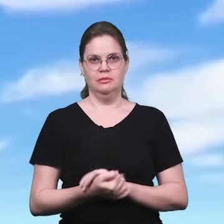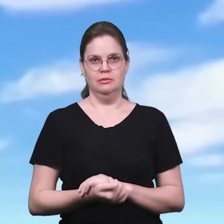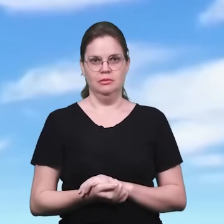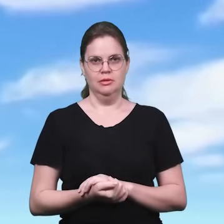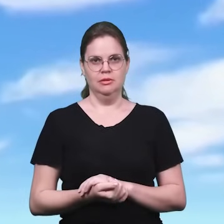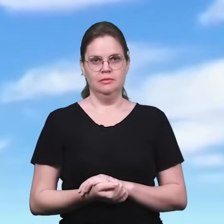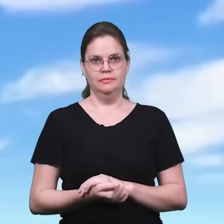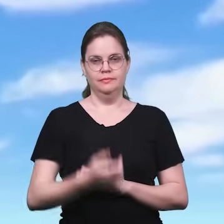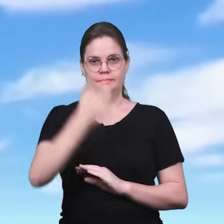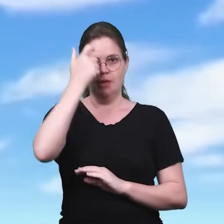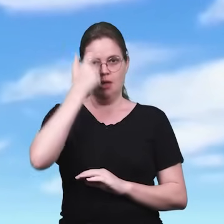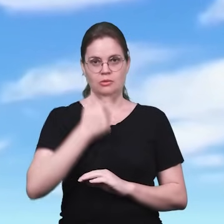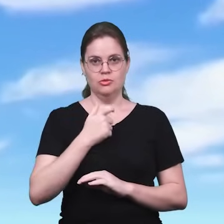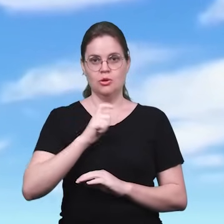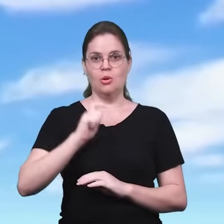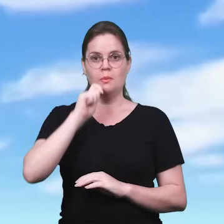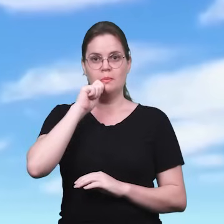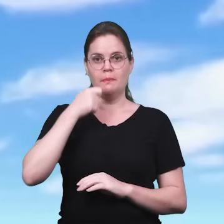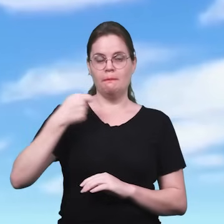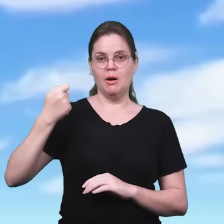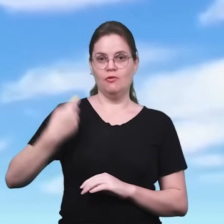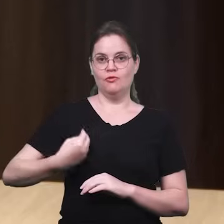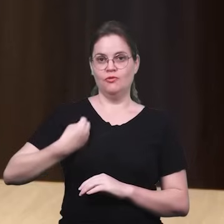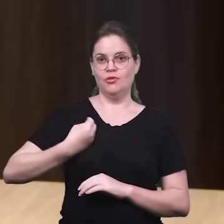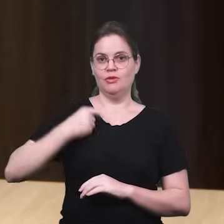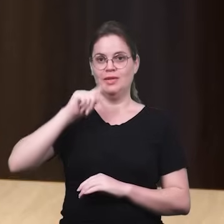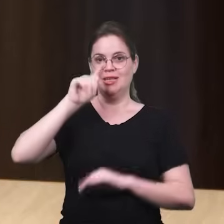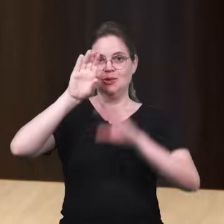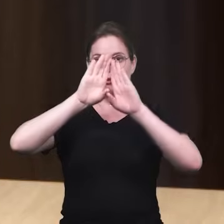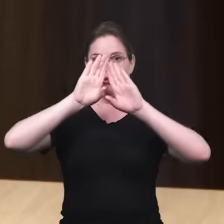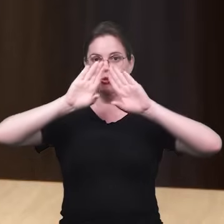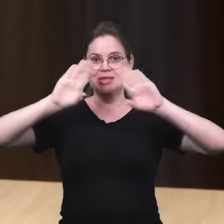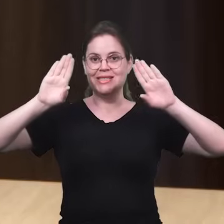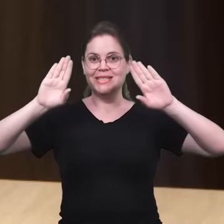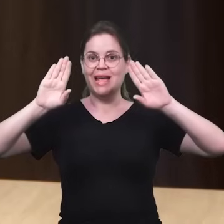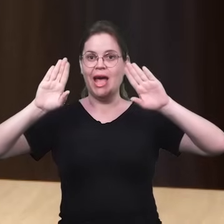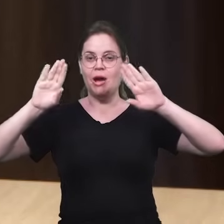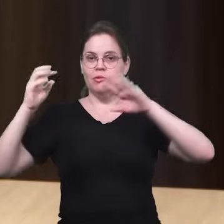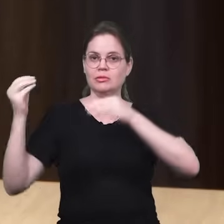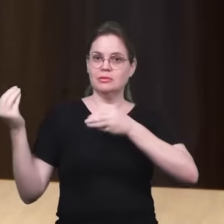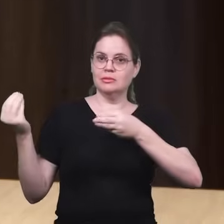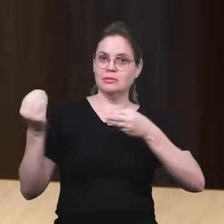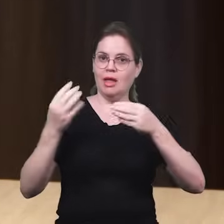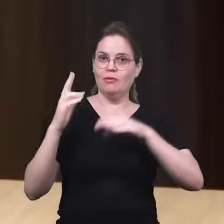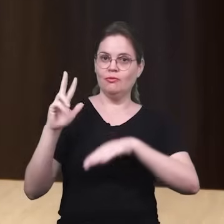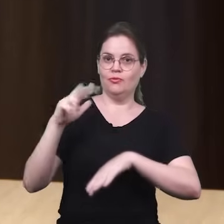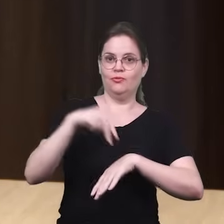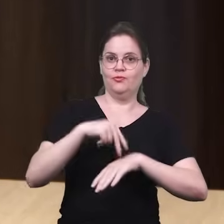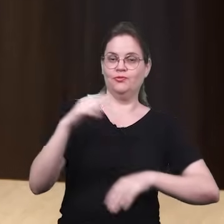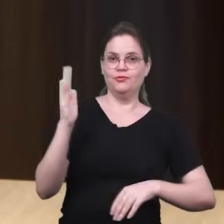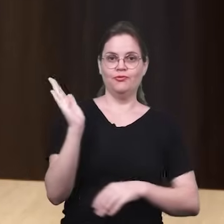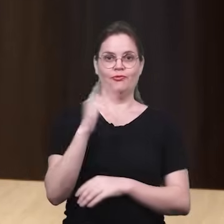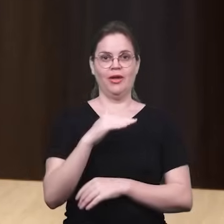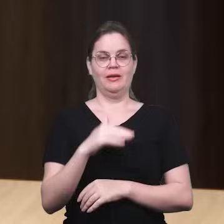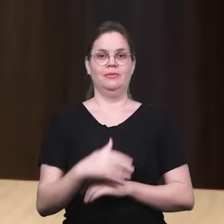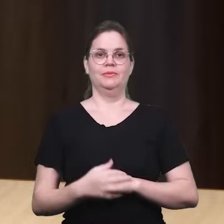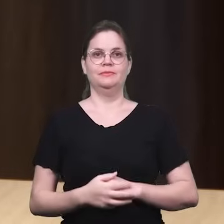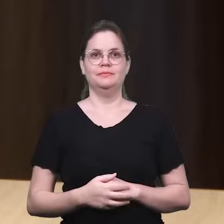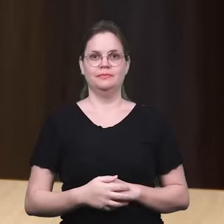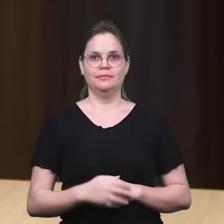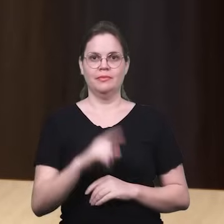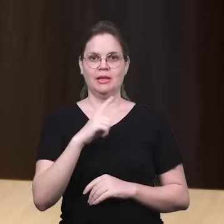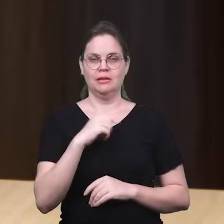eu sou o pão vivo que desceu do céu. Glória a Deus. São duas declarações parecidas, mas que